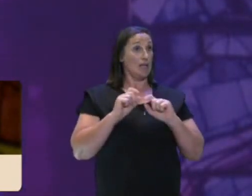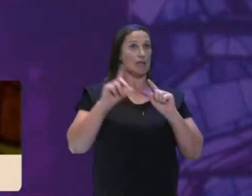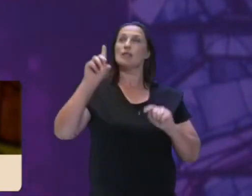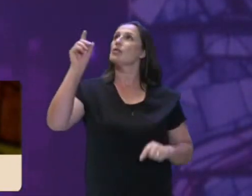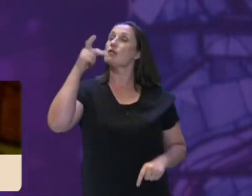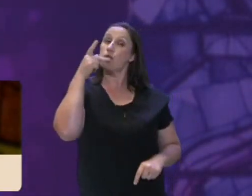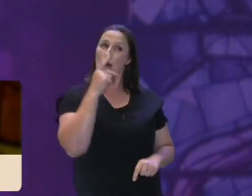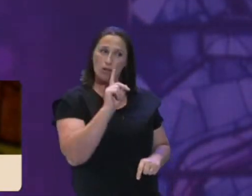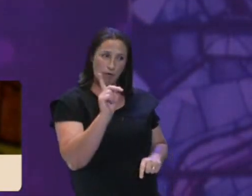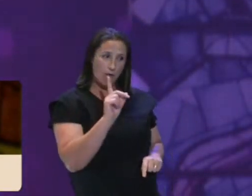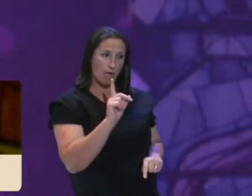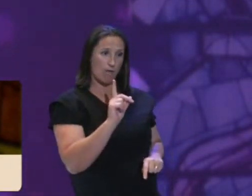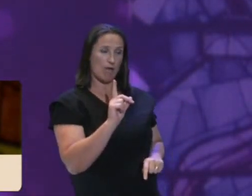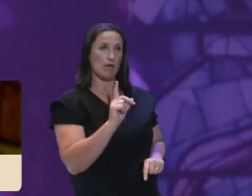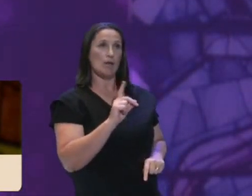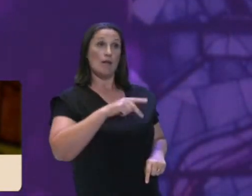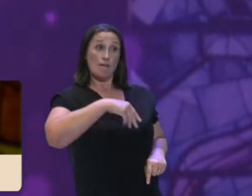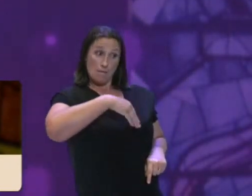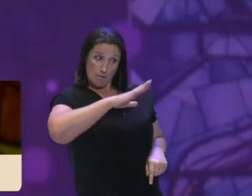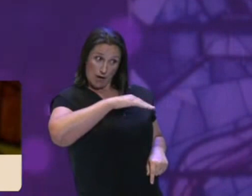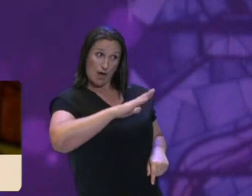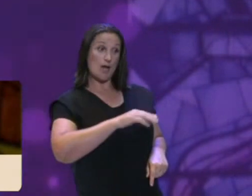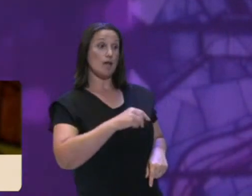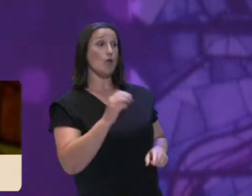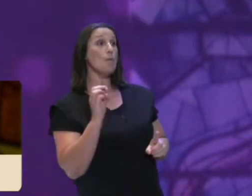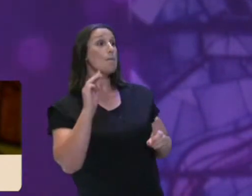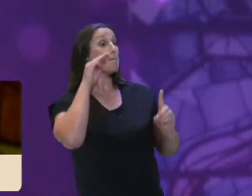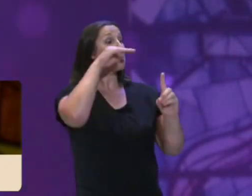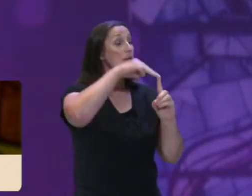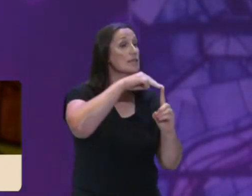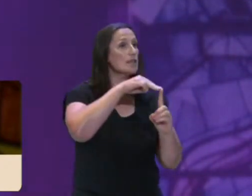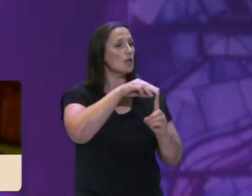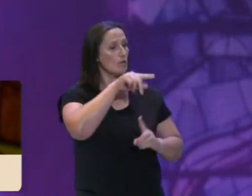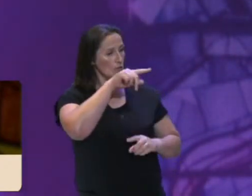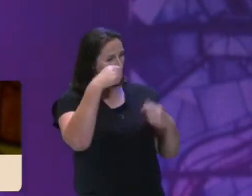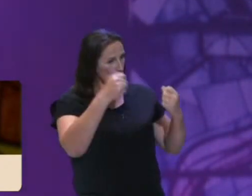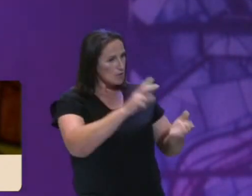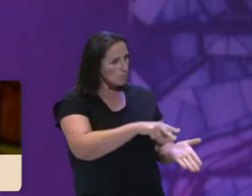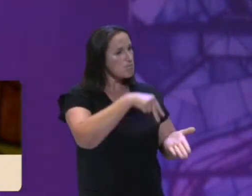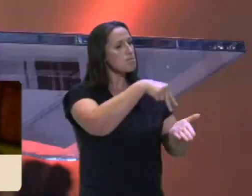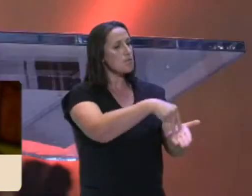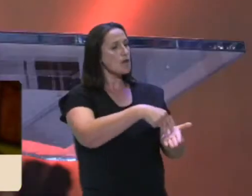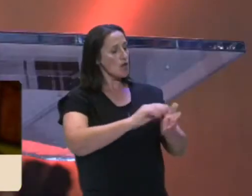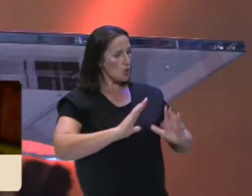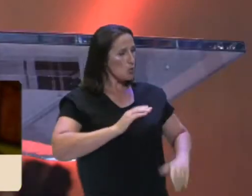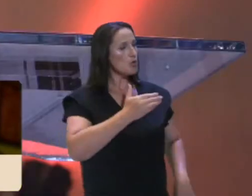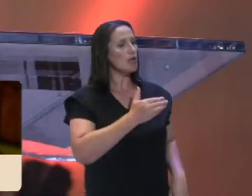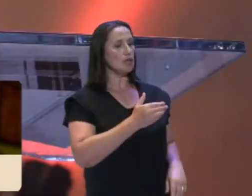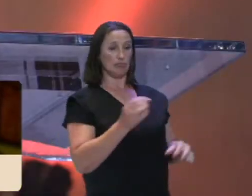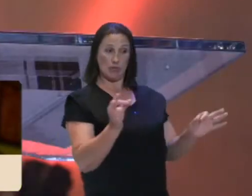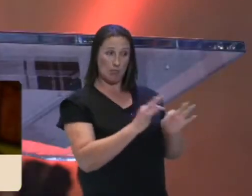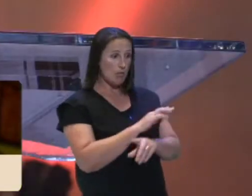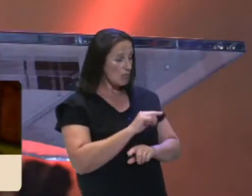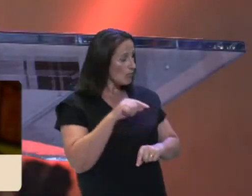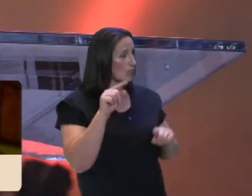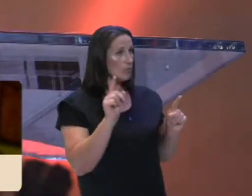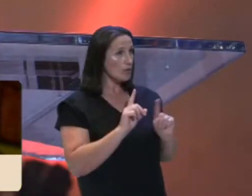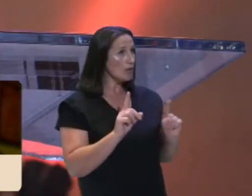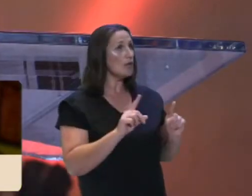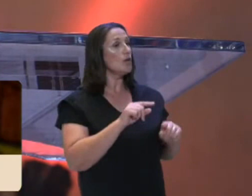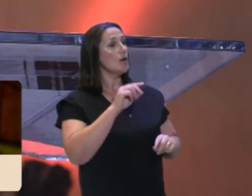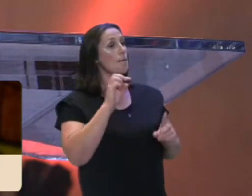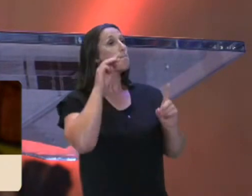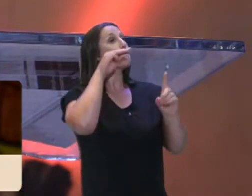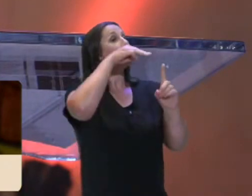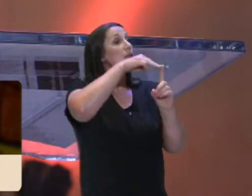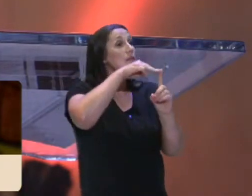aqui. Ele diz assim, olha, eu tenho uma missão para você, levanta porque não terminou, eu tenho uma missão.